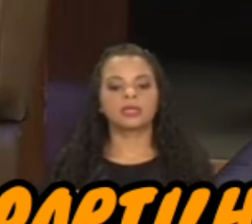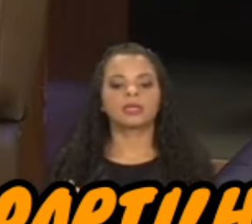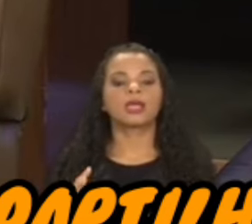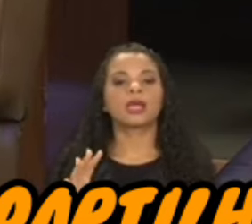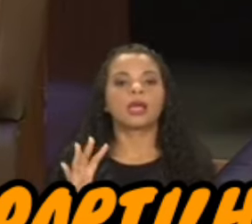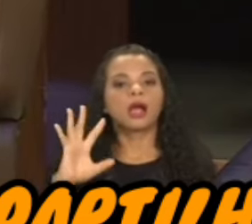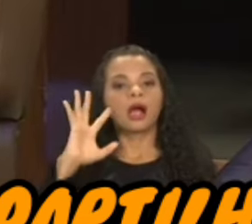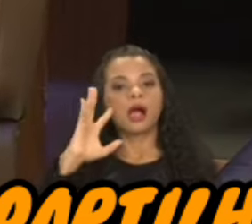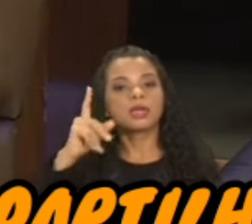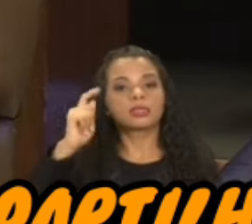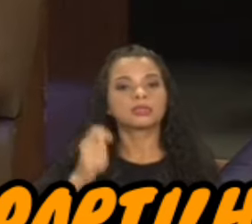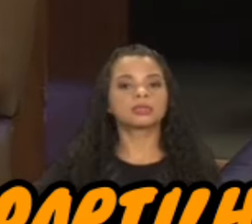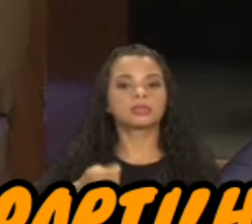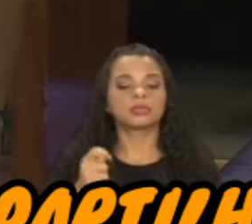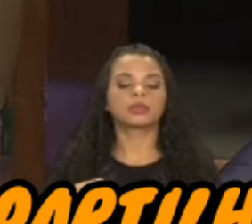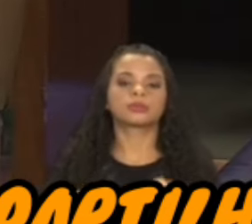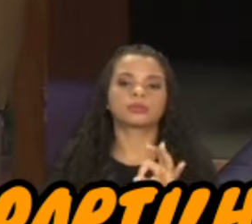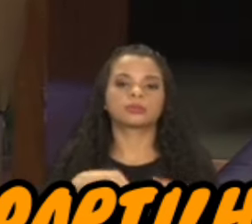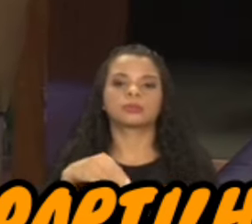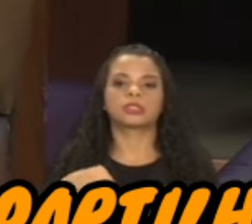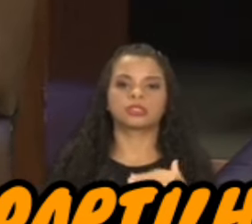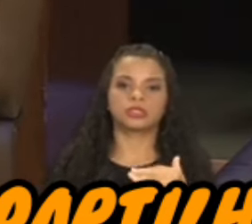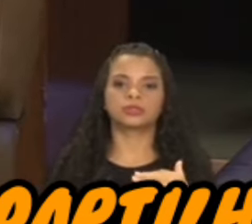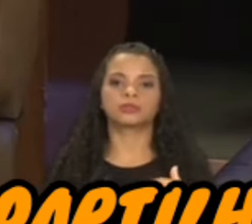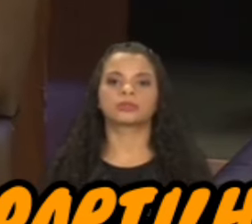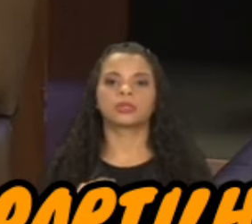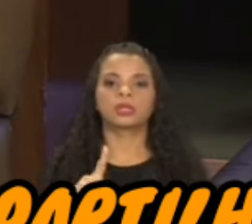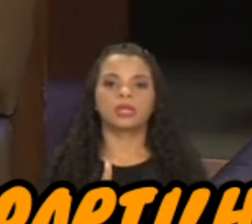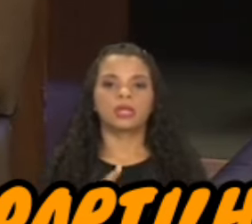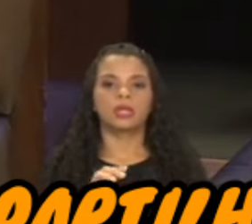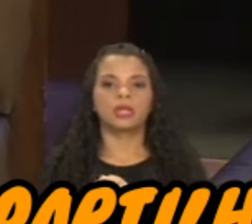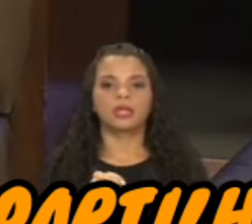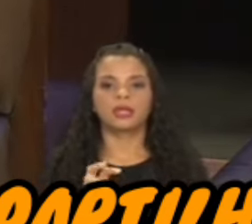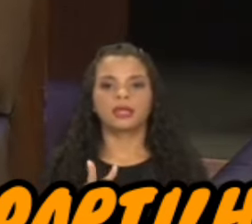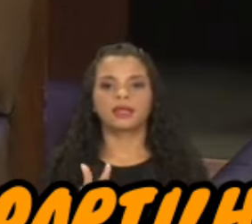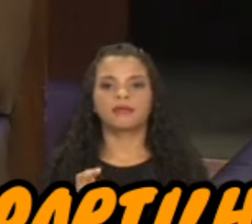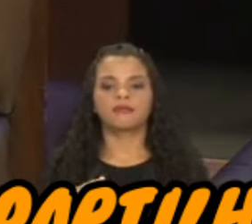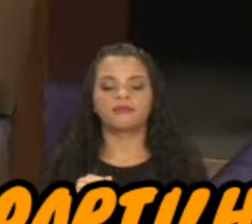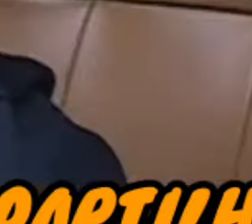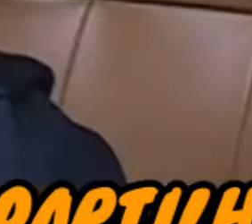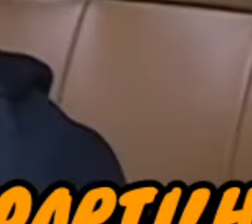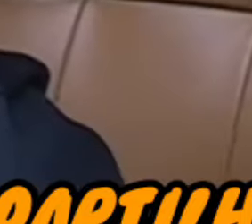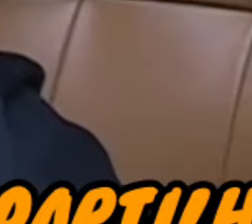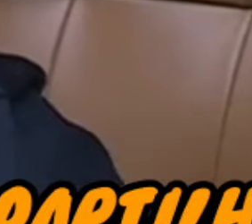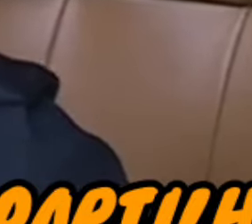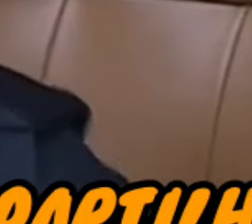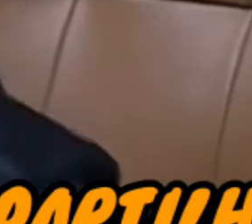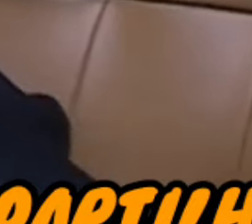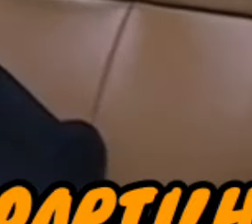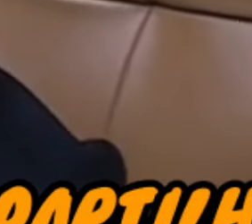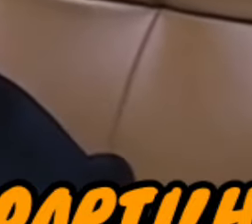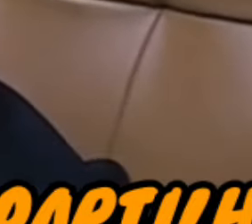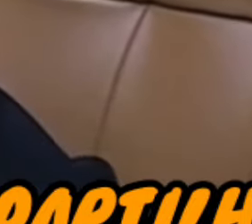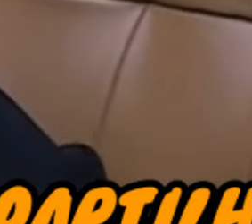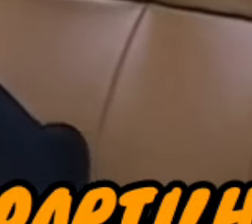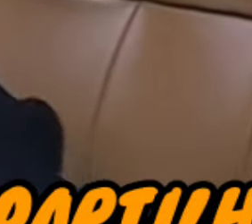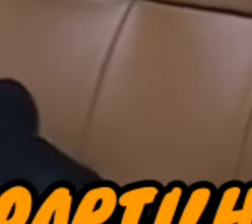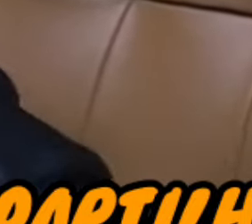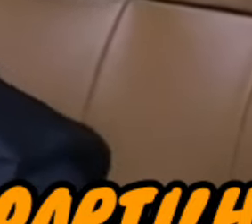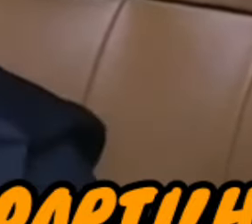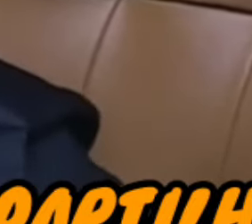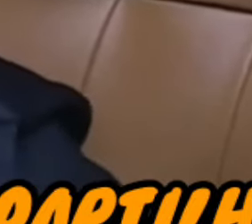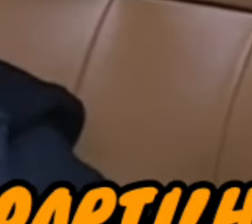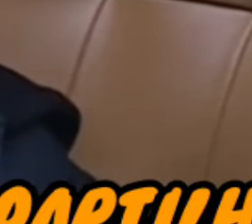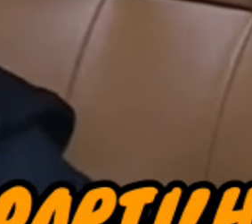caramba, meu pai. Viagem, eu vou fazer até um vídeo separado sobre isso. Deixa eu pegar aqui, meu pai. Eu nunca entrei numa rede social